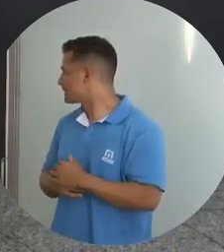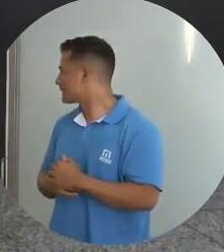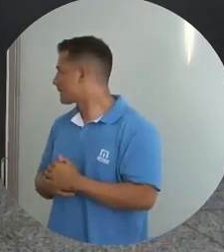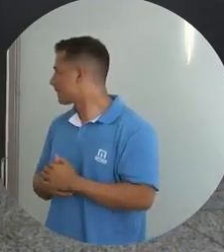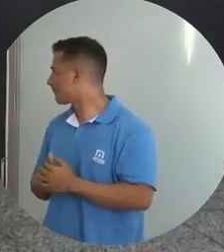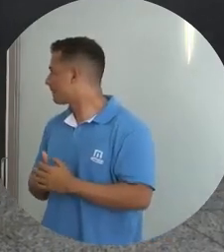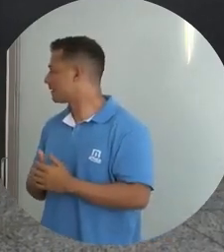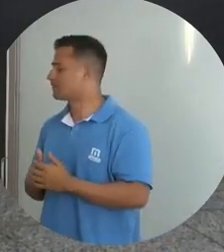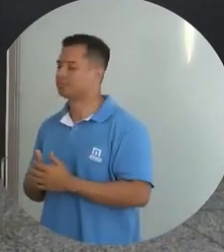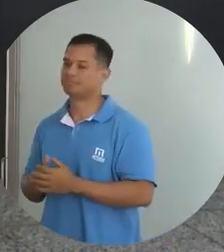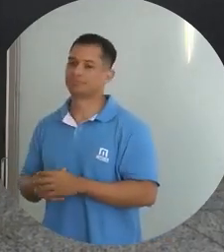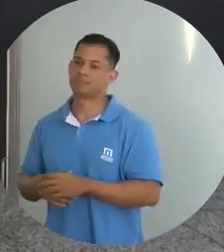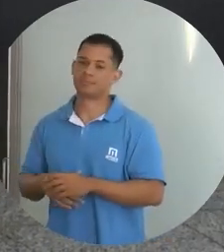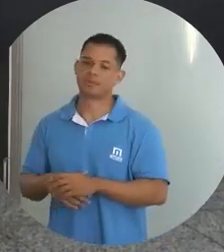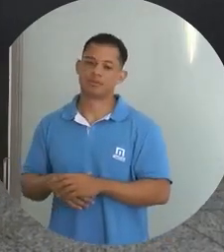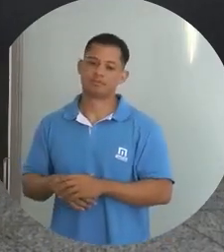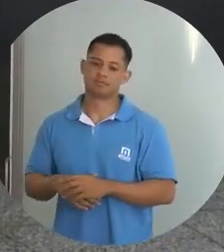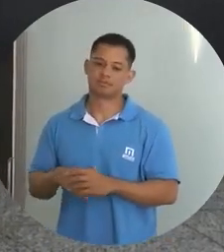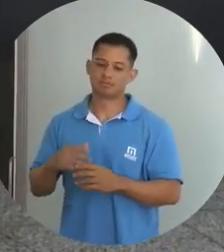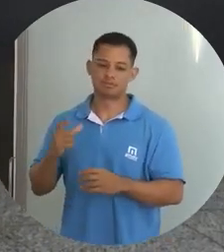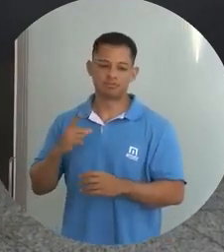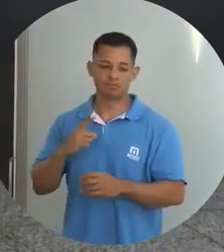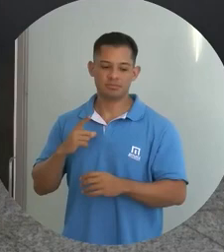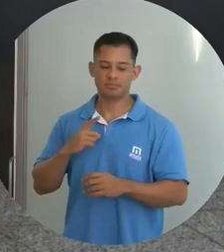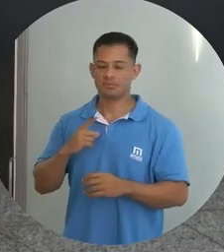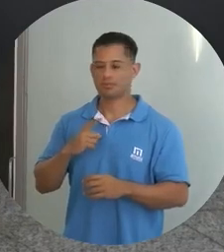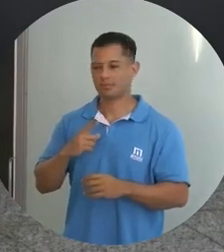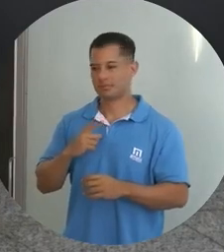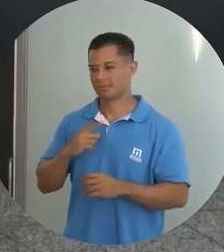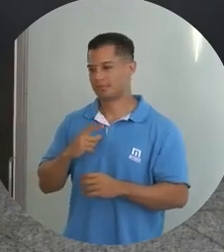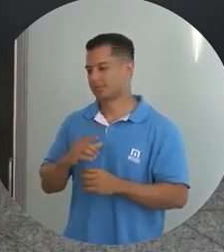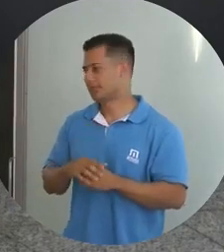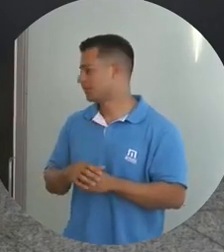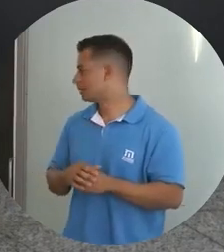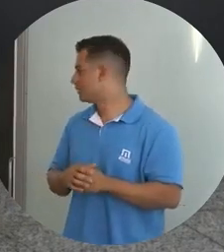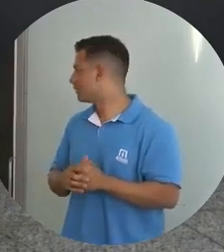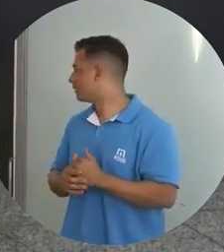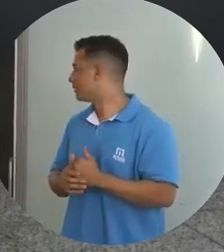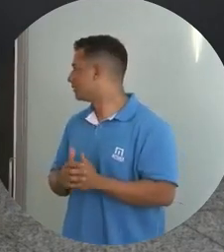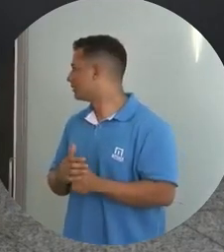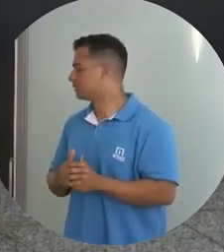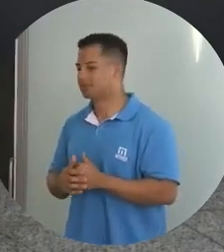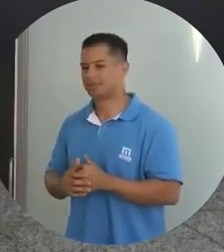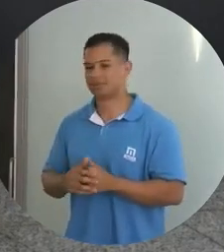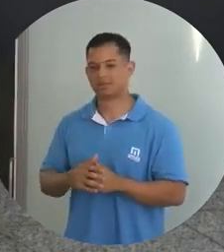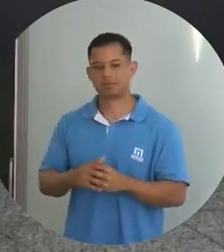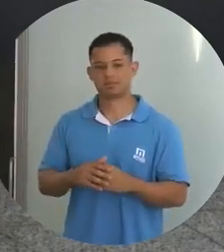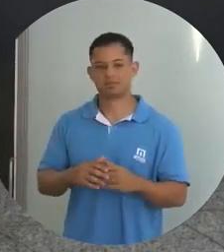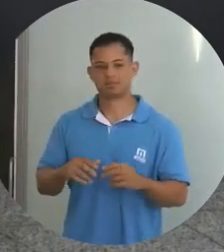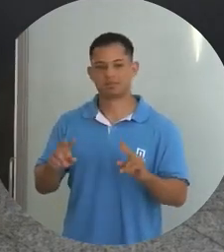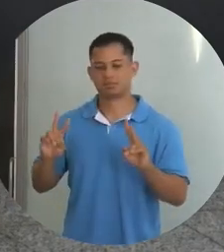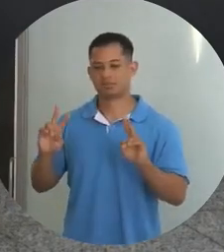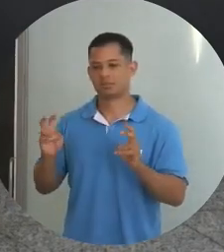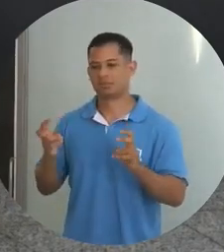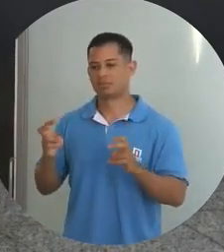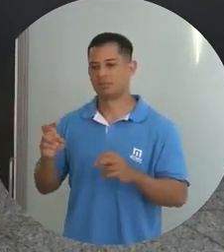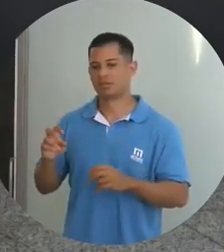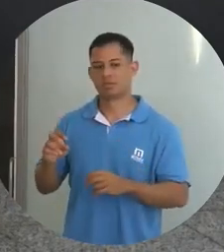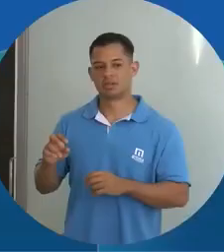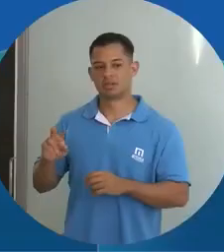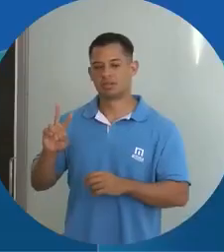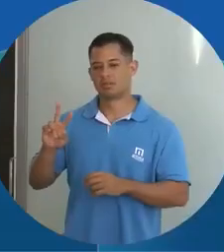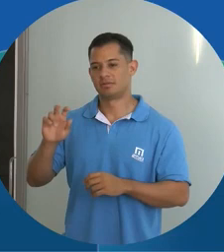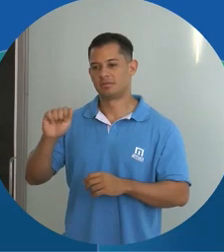aí a gente entra numa questão que a gente apontou ali naquela estrutura da Valorec, mas a estaca como elemento